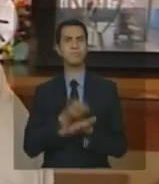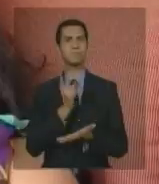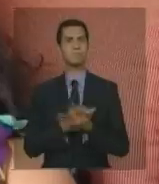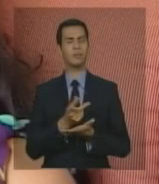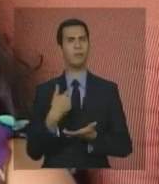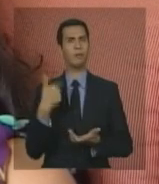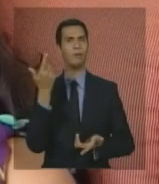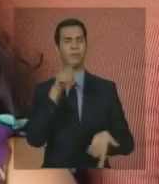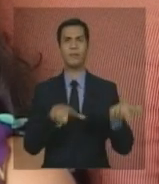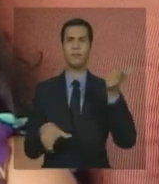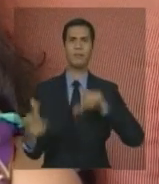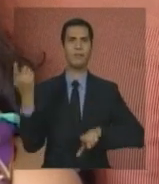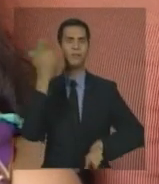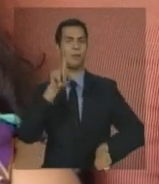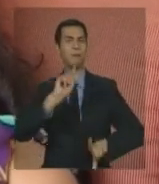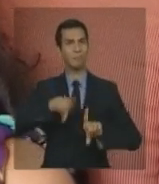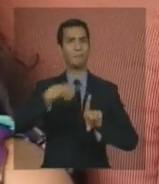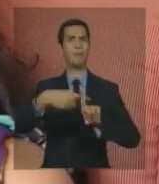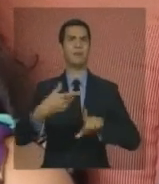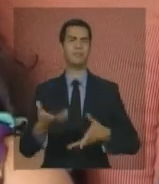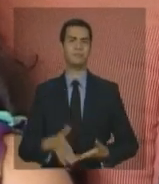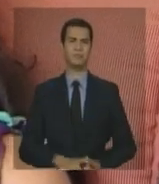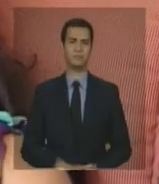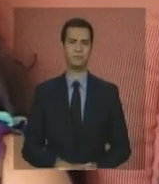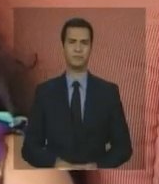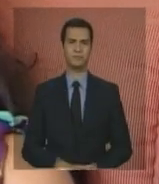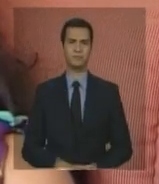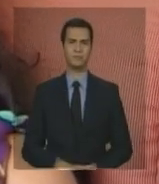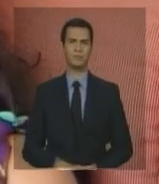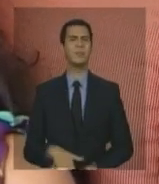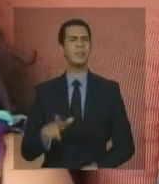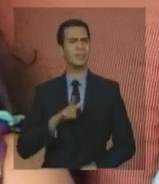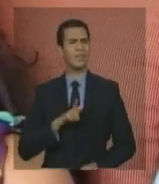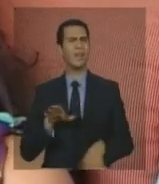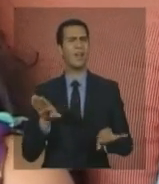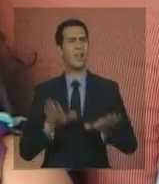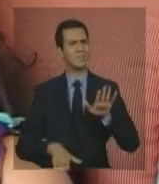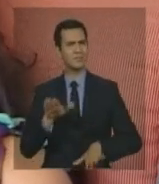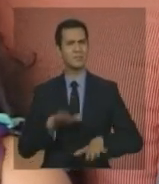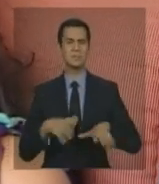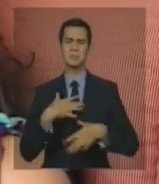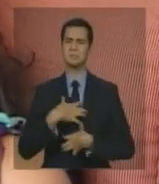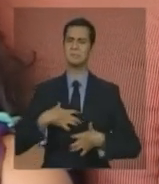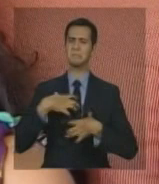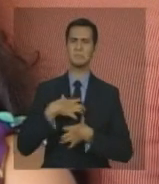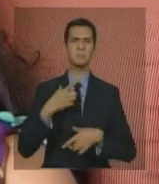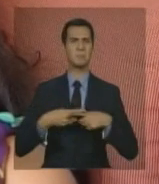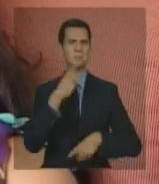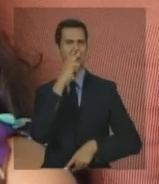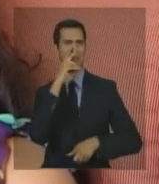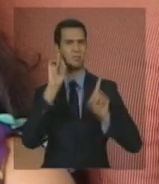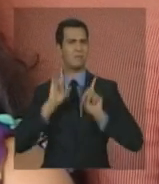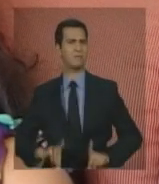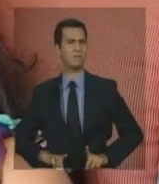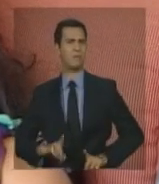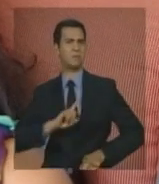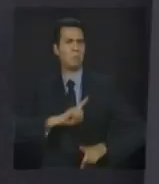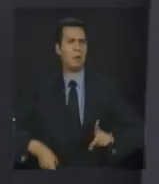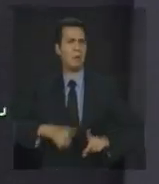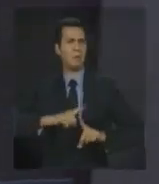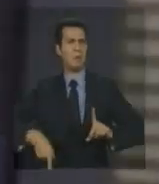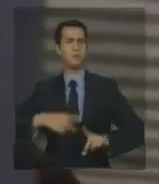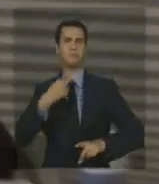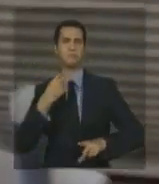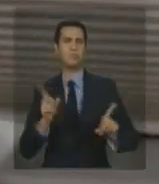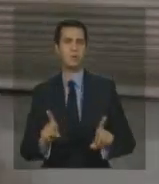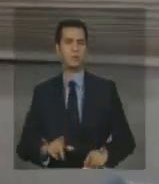mais. Tem muito aquele ranço de que a gente, por ser deficiente, não pode fazer uma série de coisas.